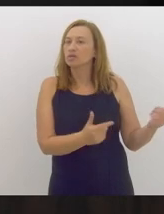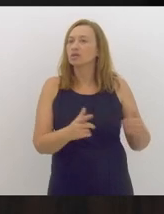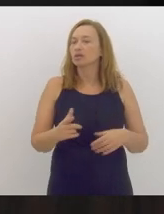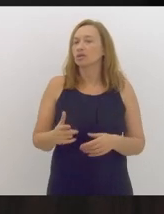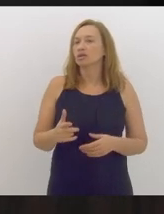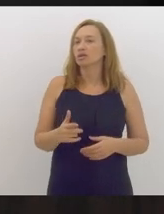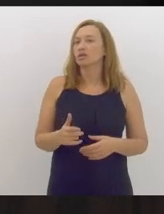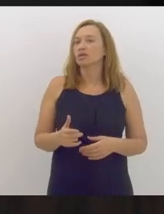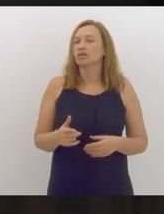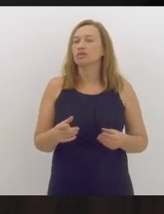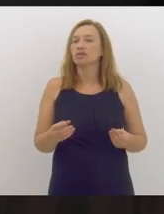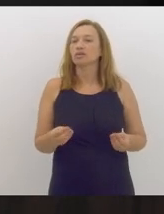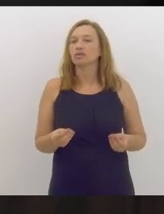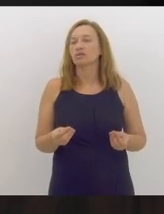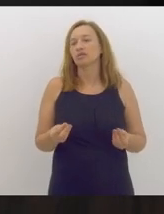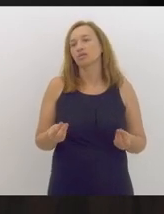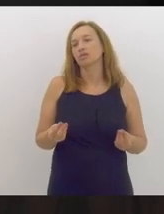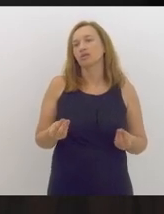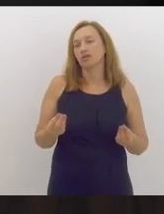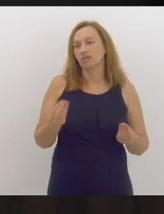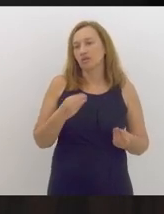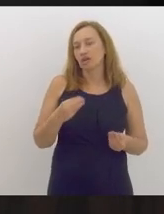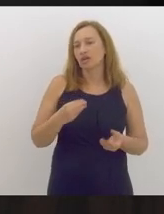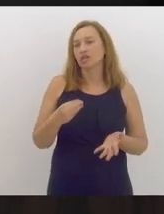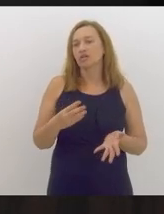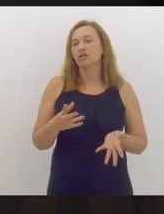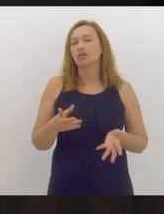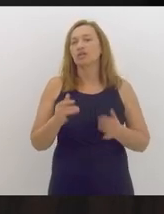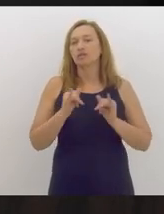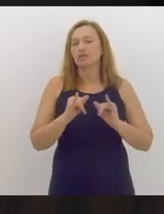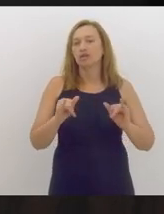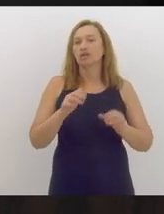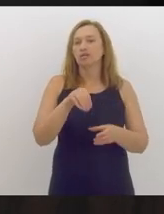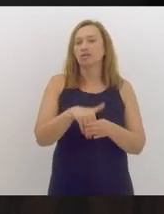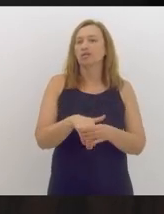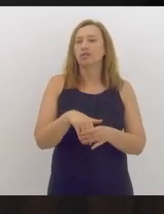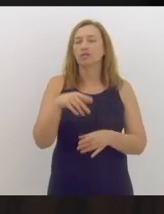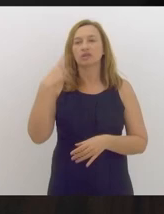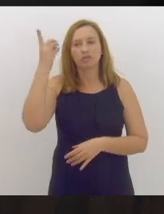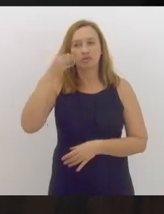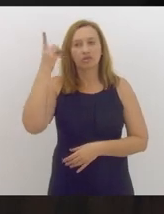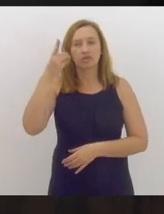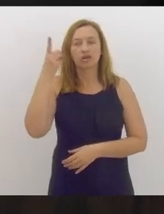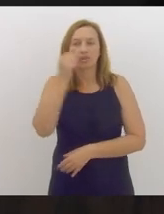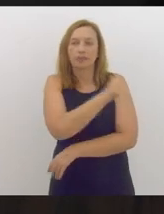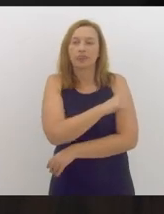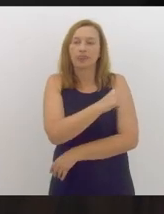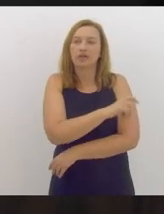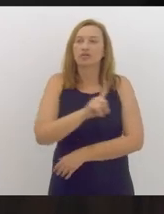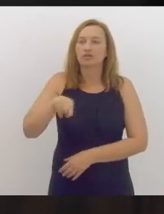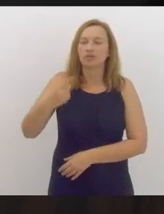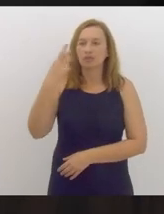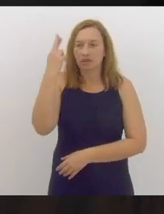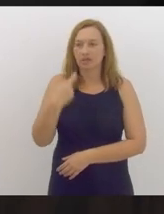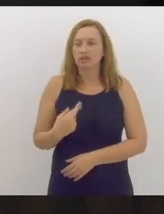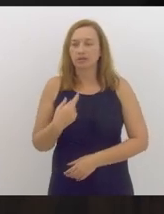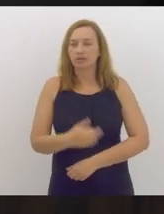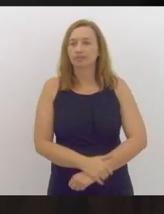estado totalmente desassistida. Para a declaração de voto, deputada Femeira Rejane e deputada Renata